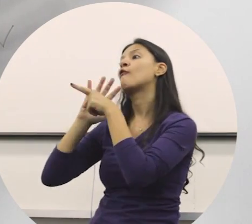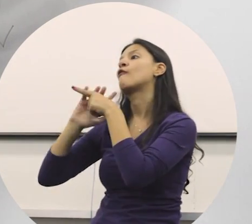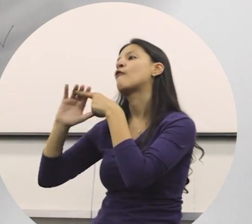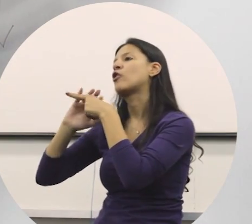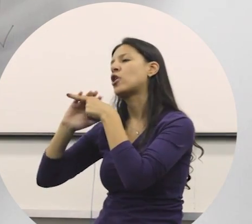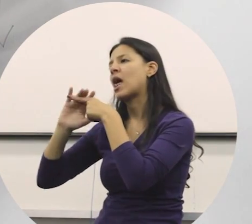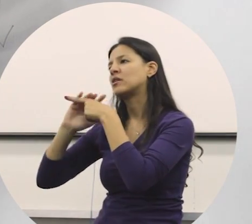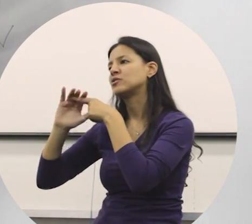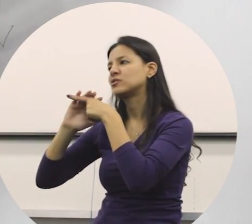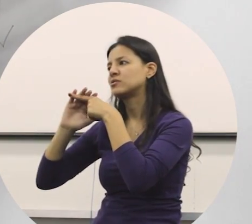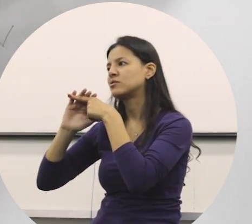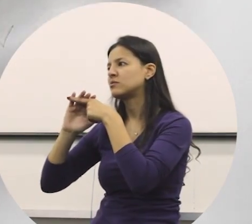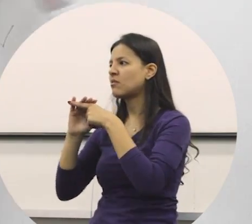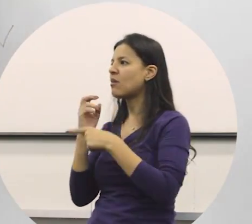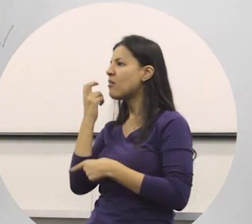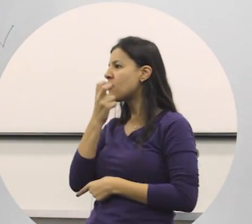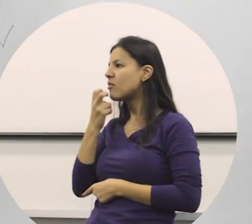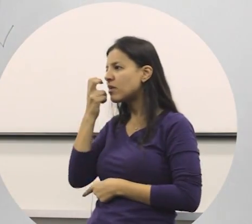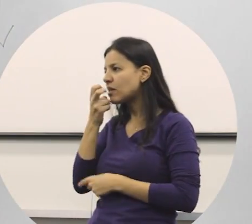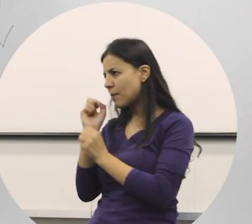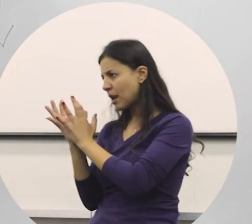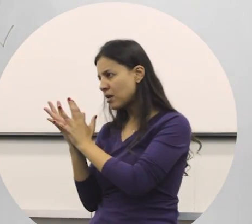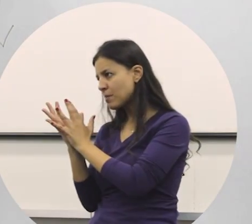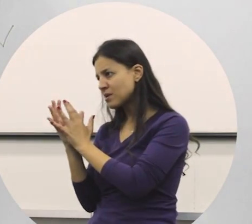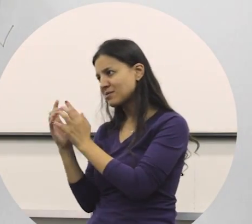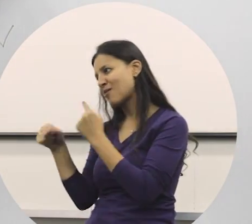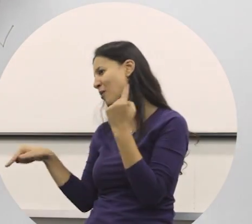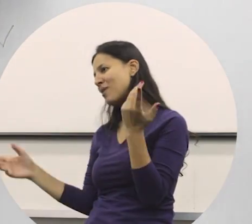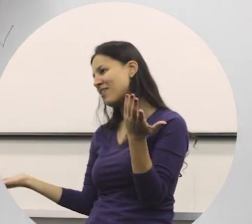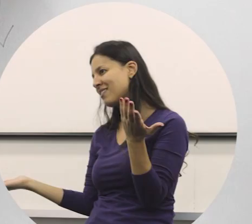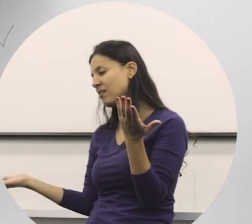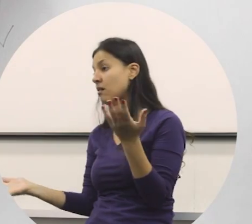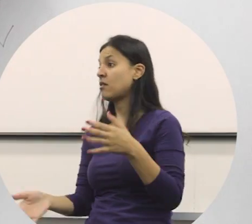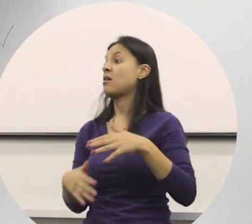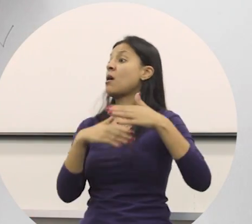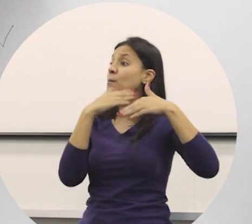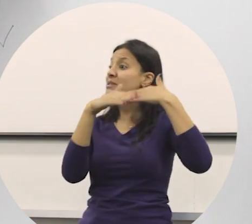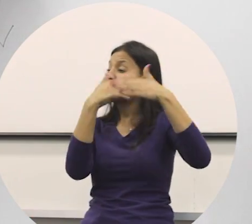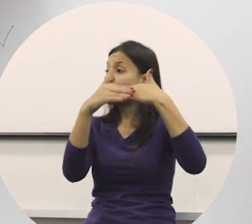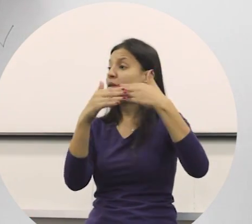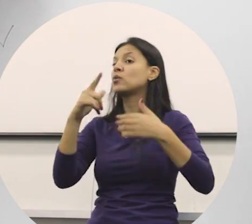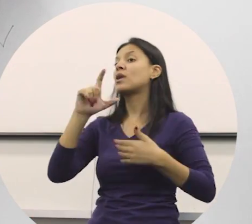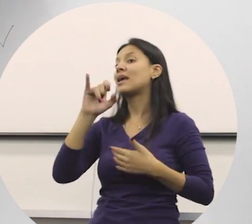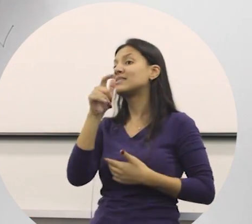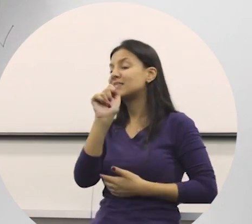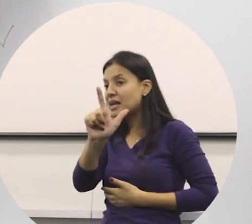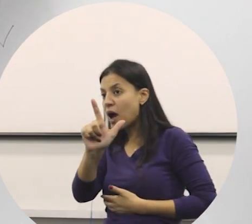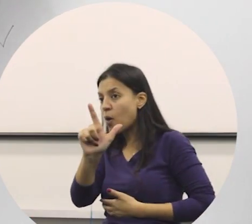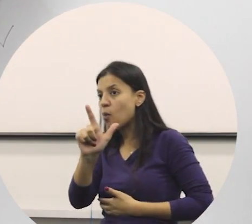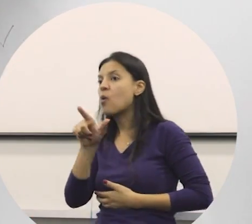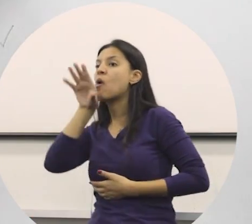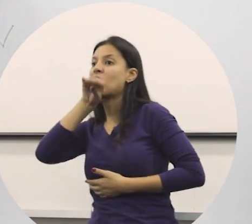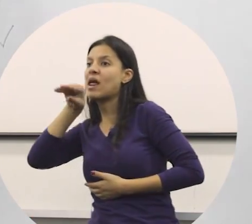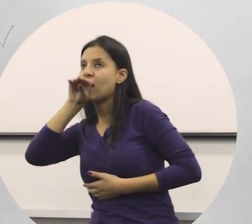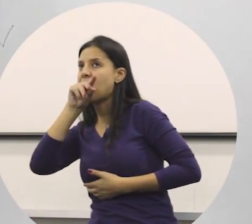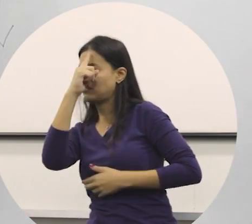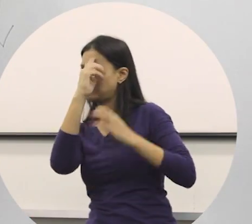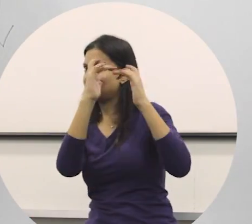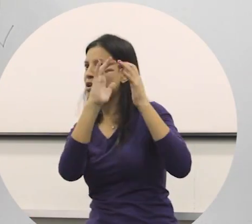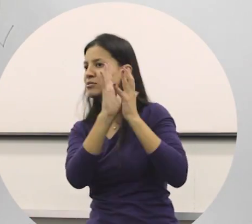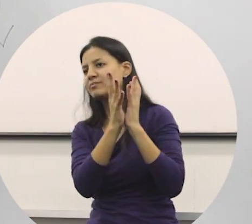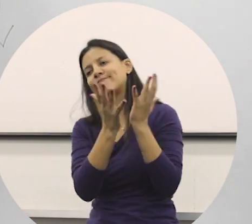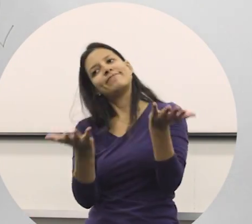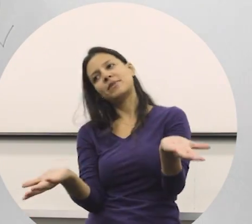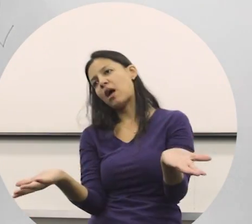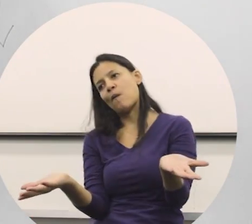baseado em oralidade. Eu não vou ter um processamento lexical baseado em oralidade. Eu não vou